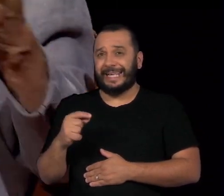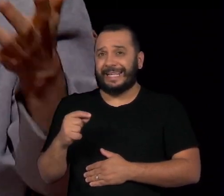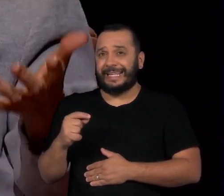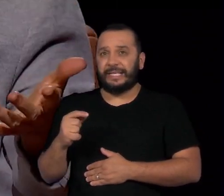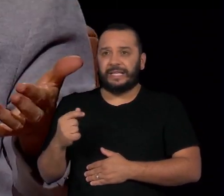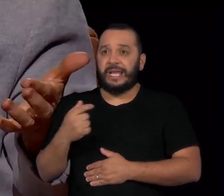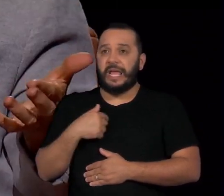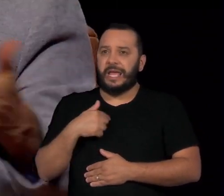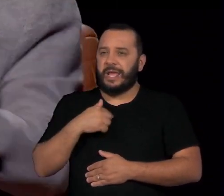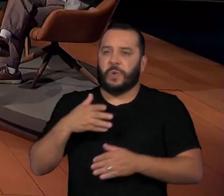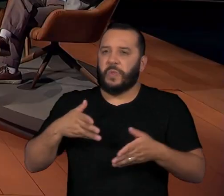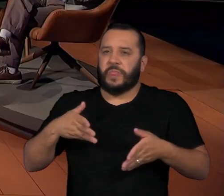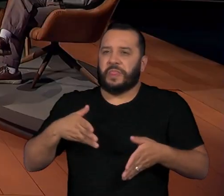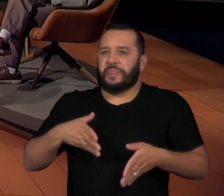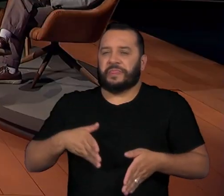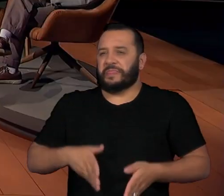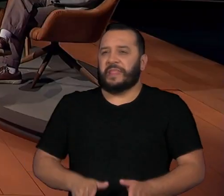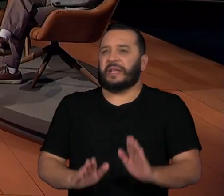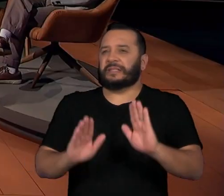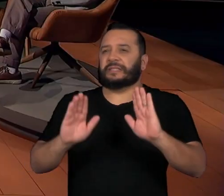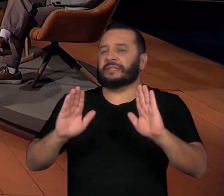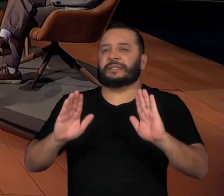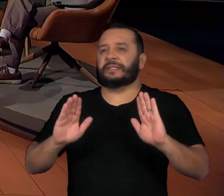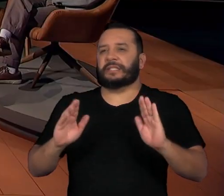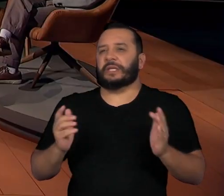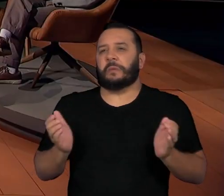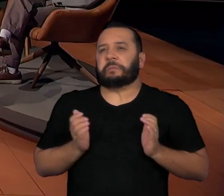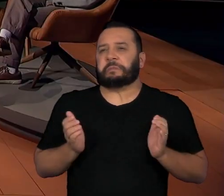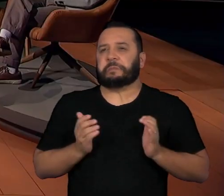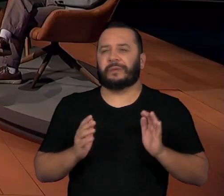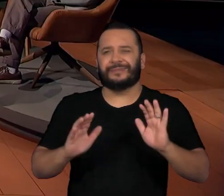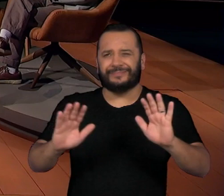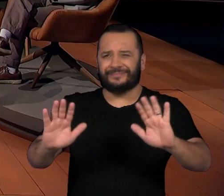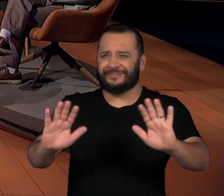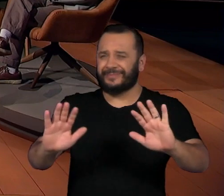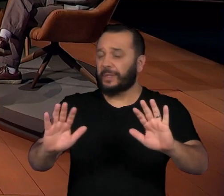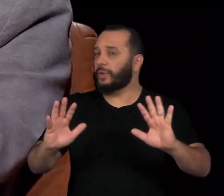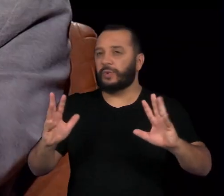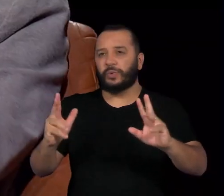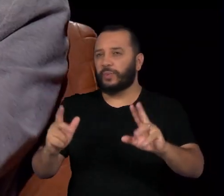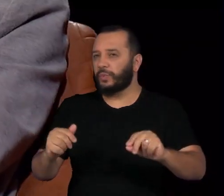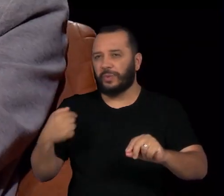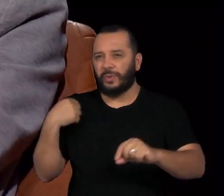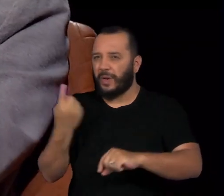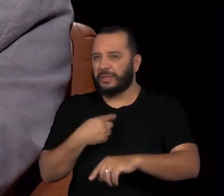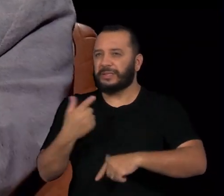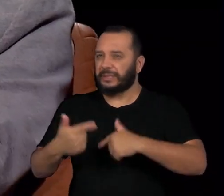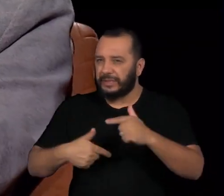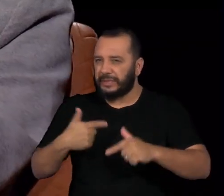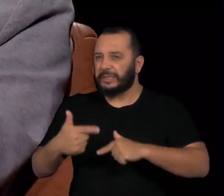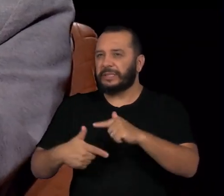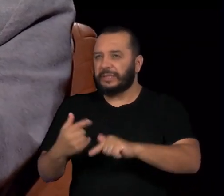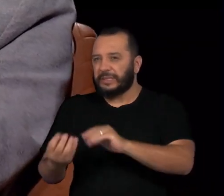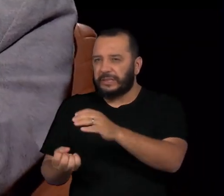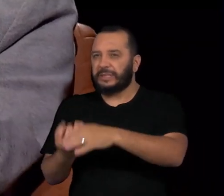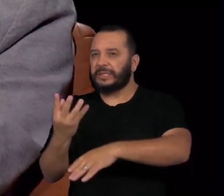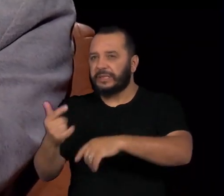no paraíso né tudo se constrói nãoé é mas a facilidade que a gente tem para construir